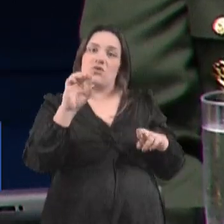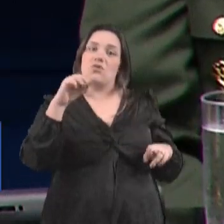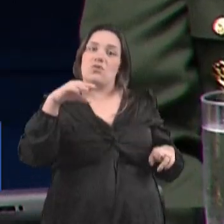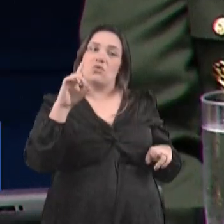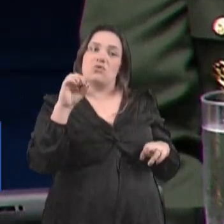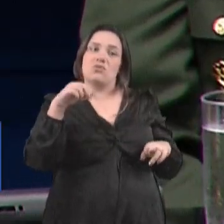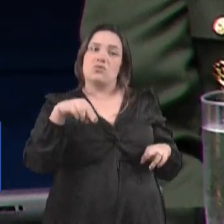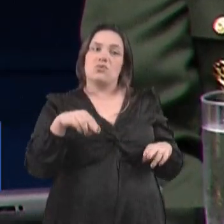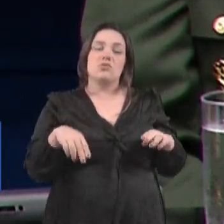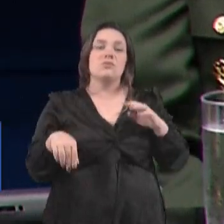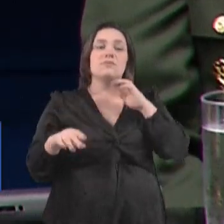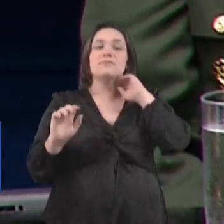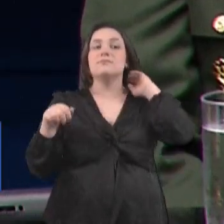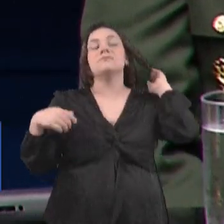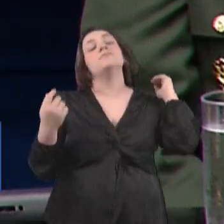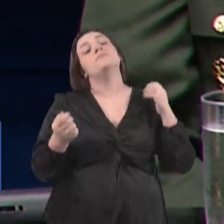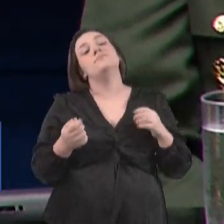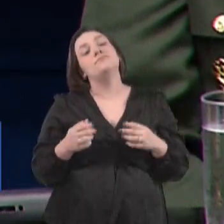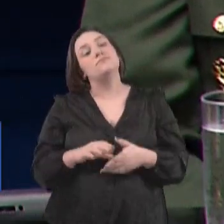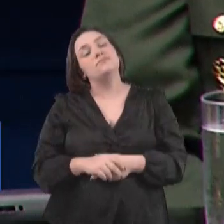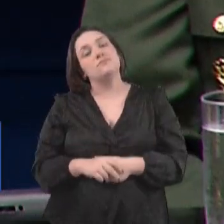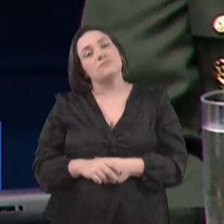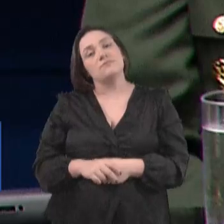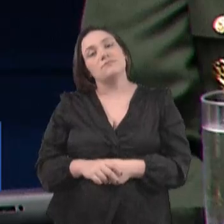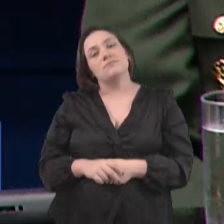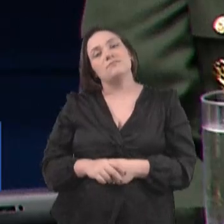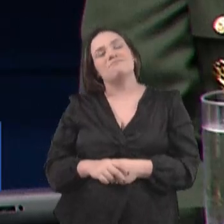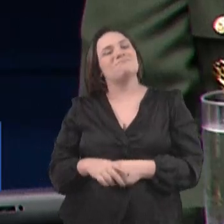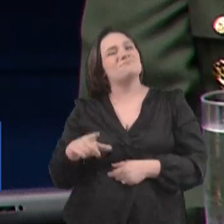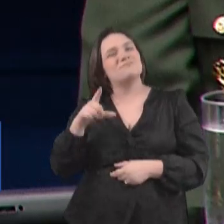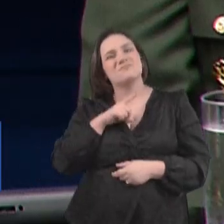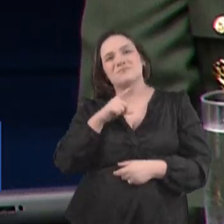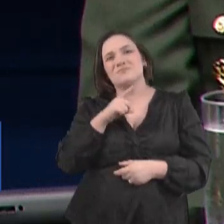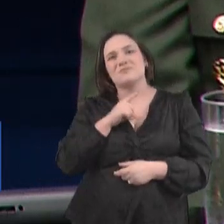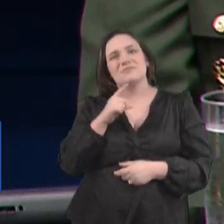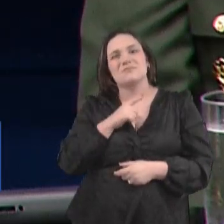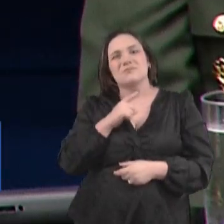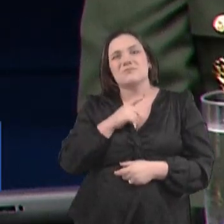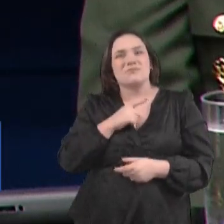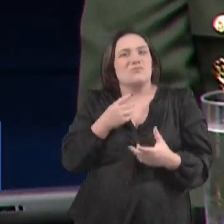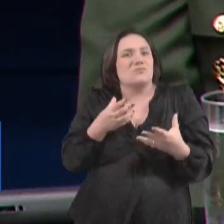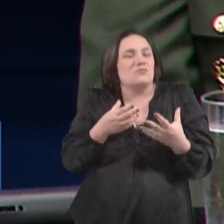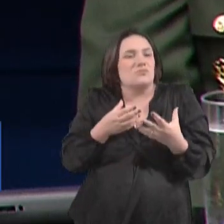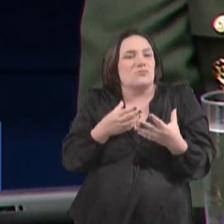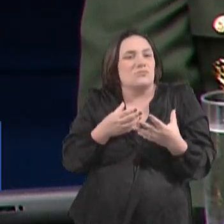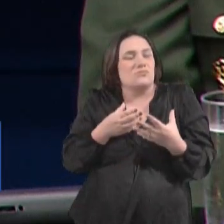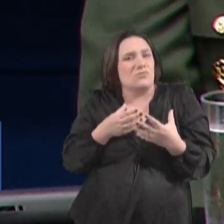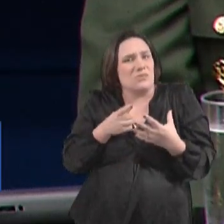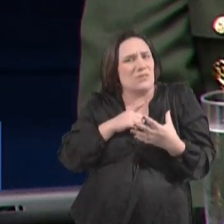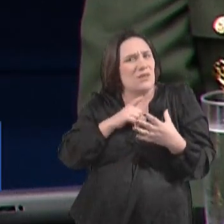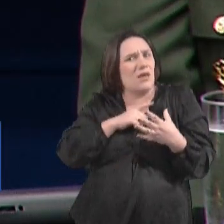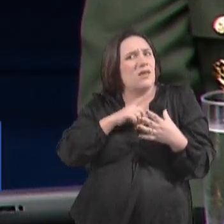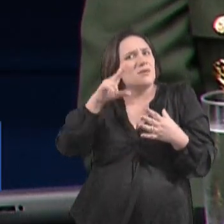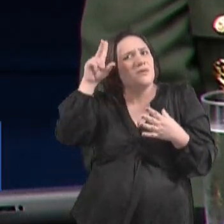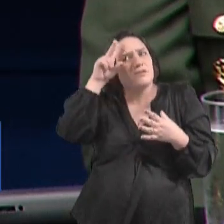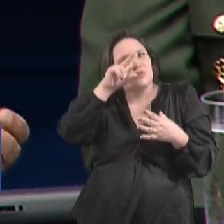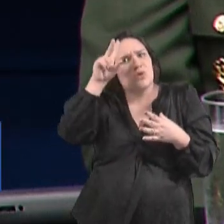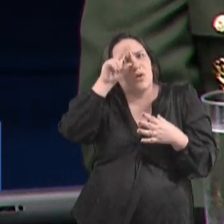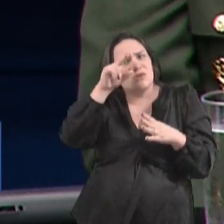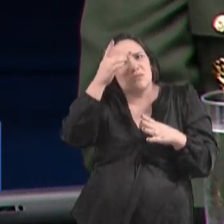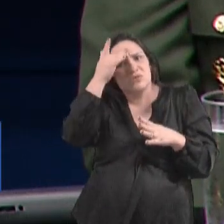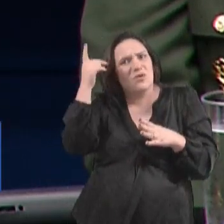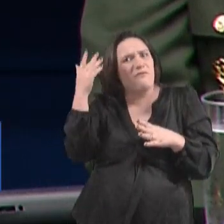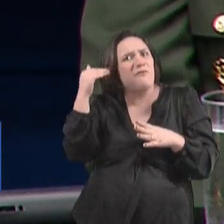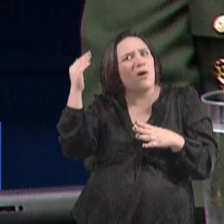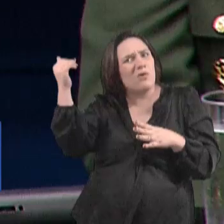Rondon, está permeada a nossa história de pessoas extremamente importantes, vindas de outros estados,